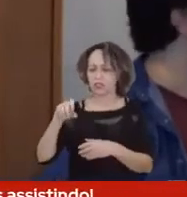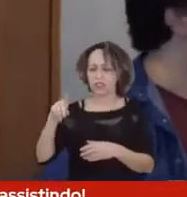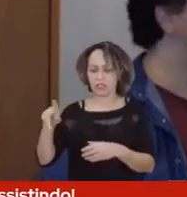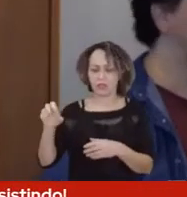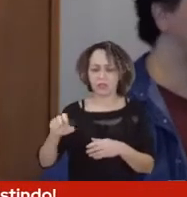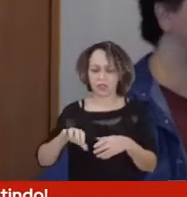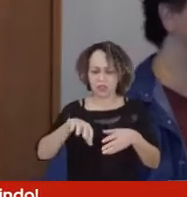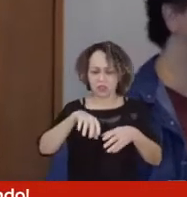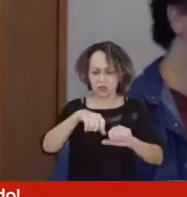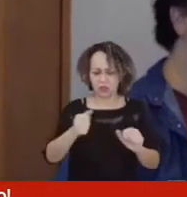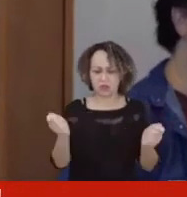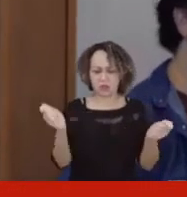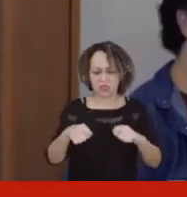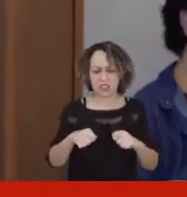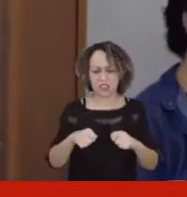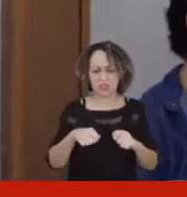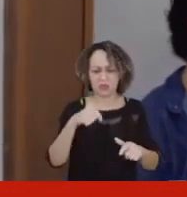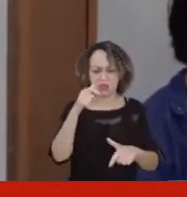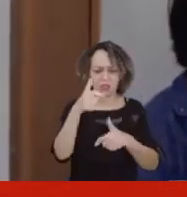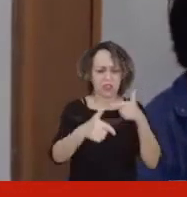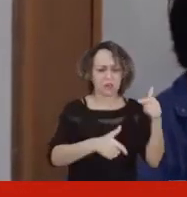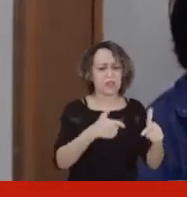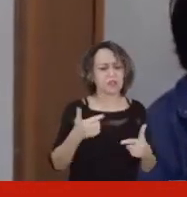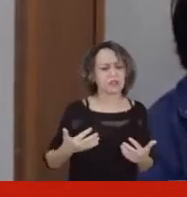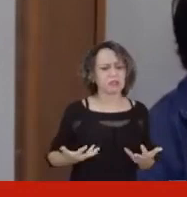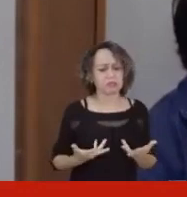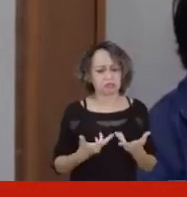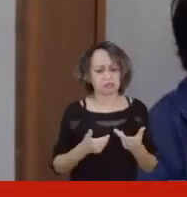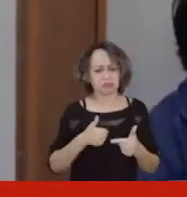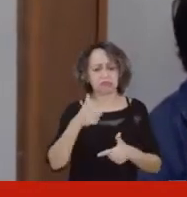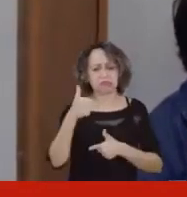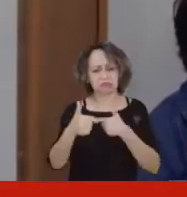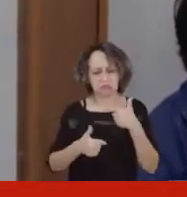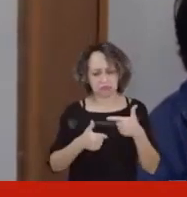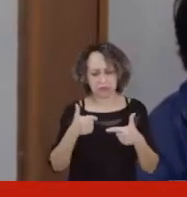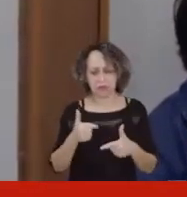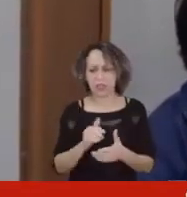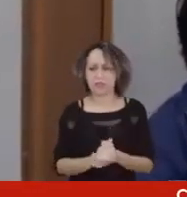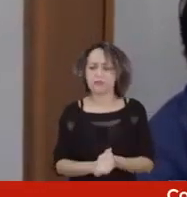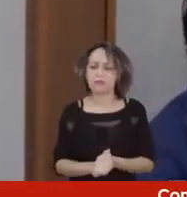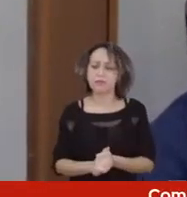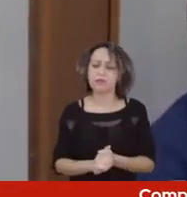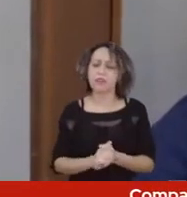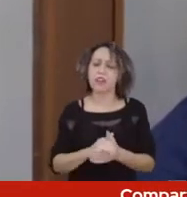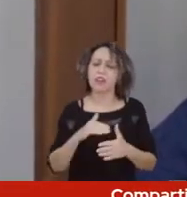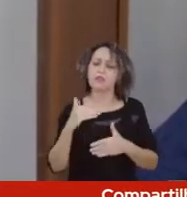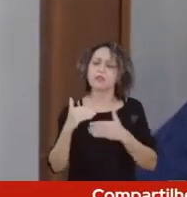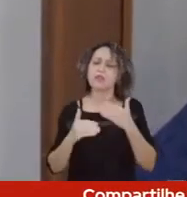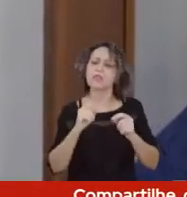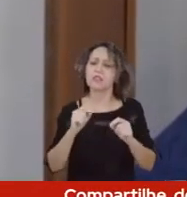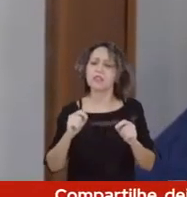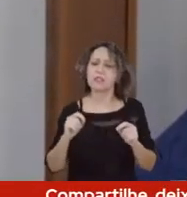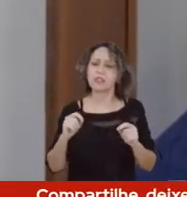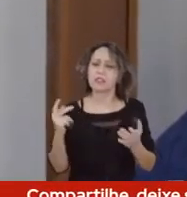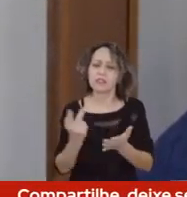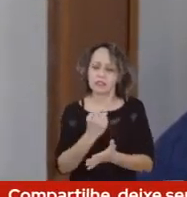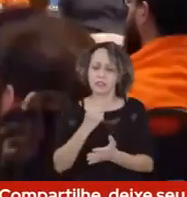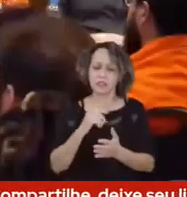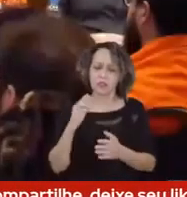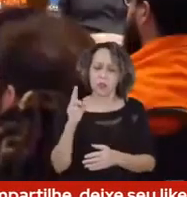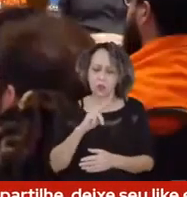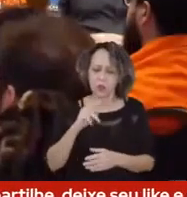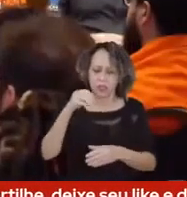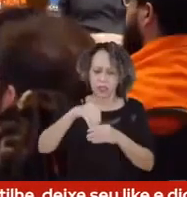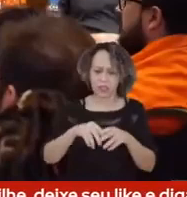empregos de qualidade. Esse processo de descomissionamento de plataformas e unidade de produção vem sendo acelerado dentro da Petrobras por meio de decisões